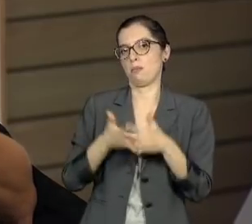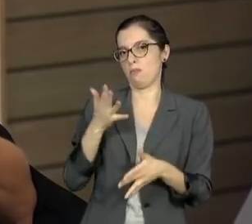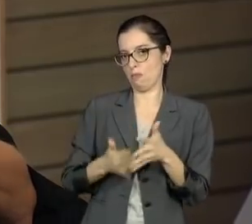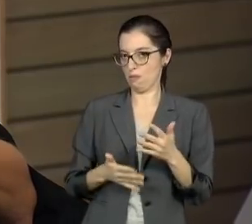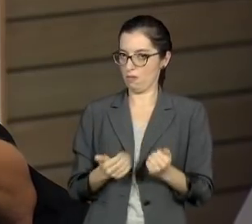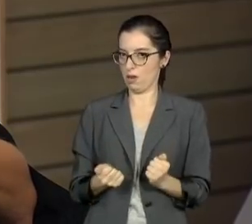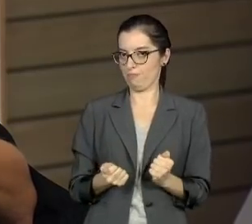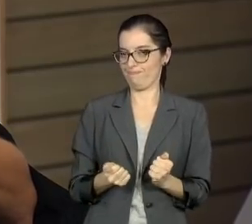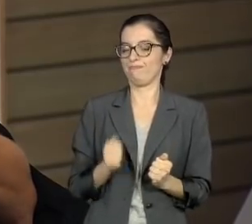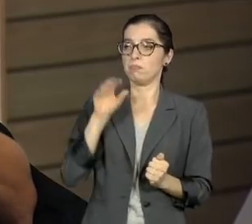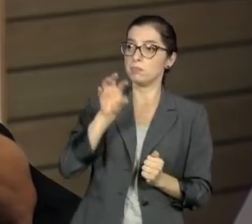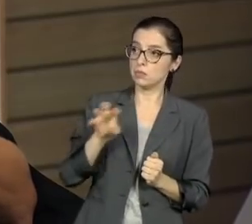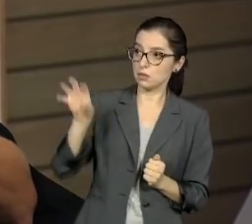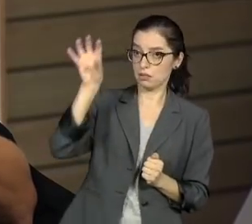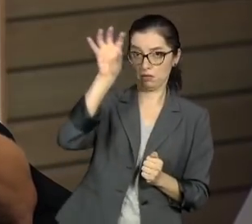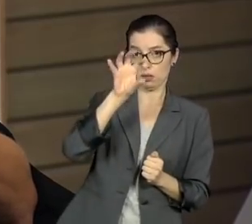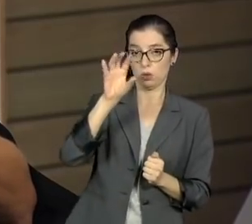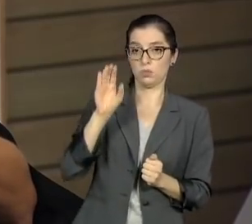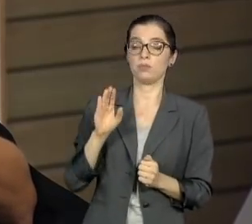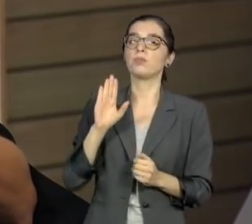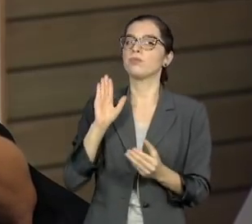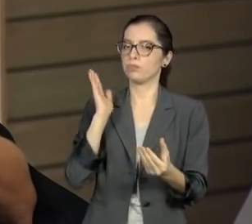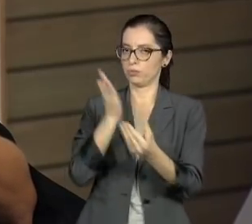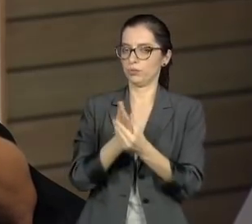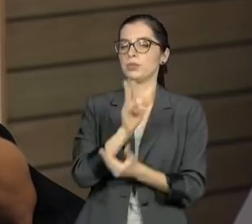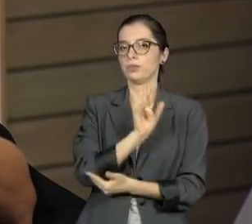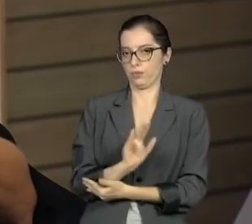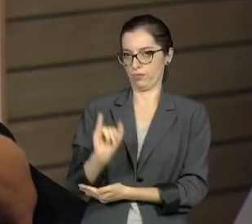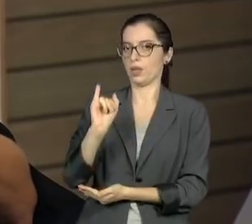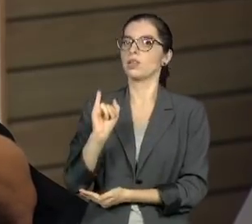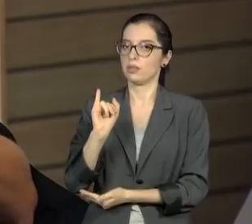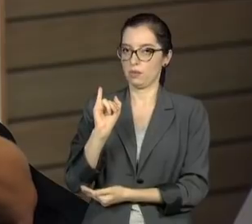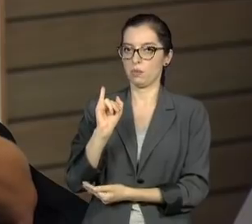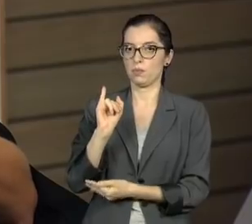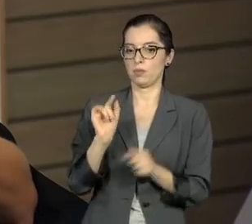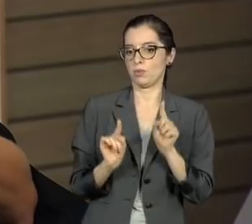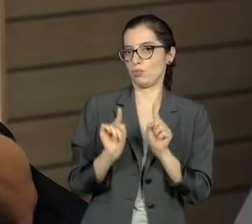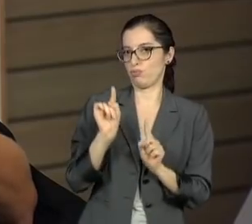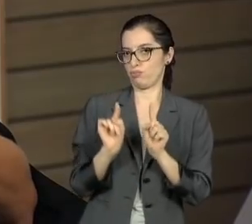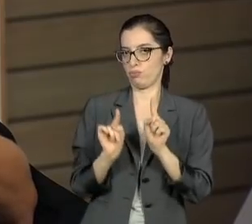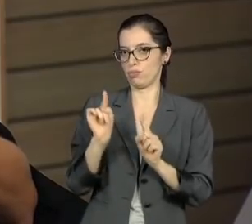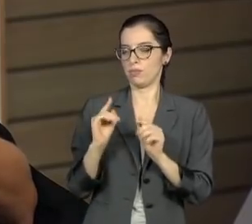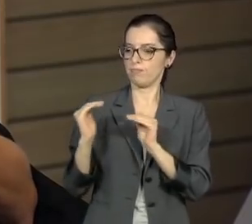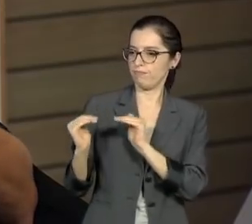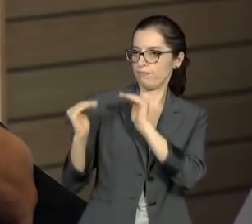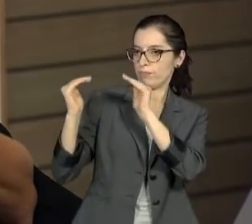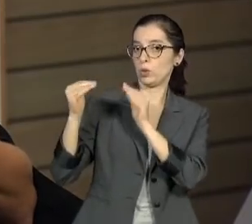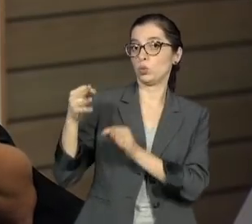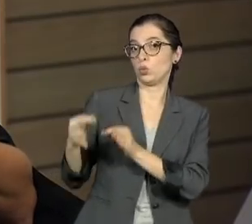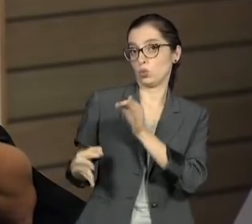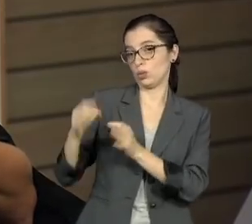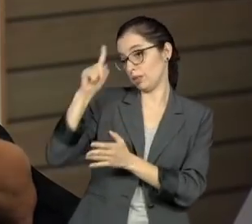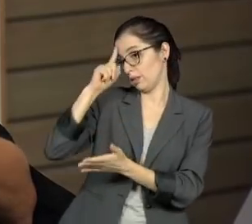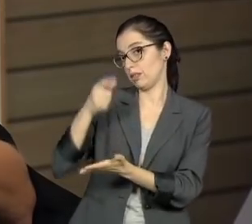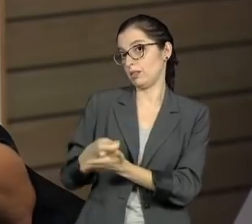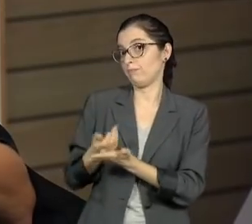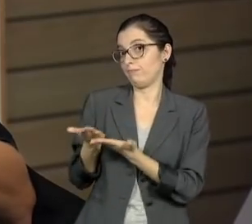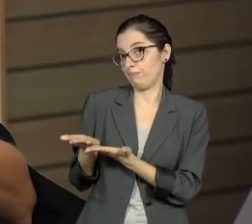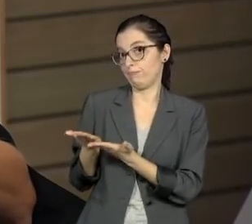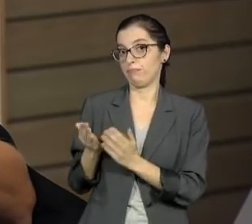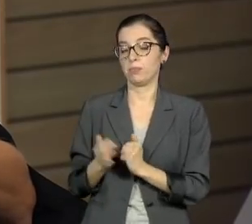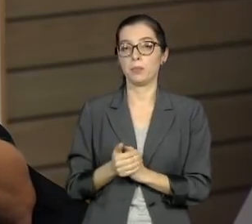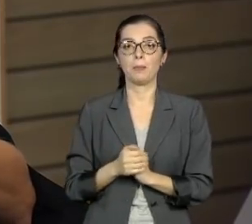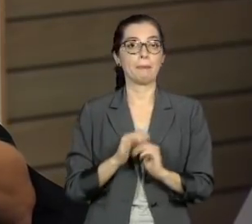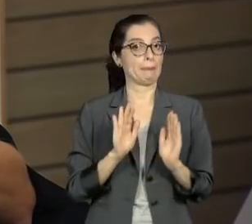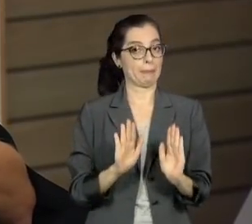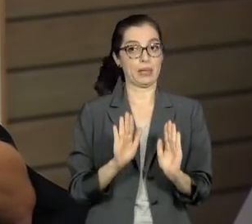vão judicializar, e algumas dessas disputas vão chegar até a Suprema Corte, com certeza. A outra coisa é que